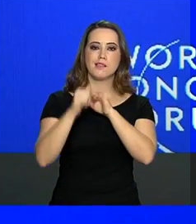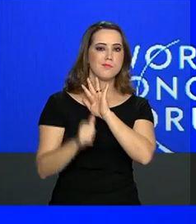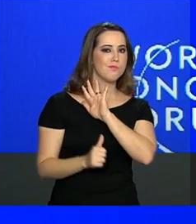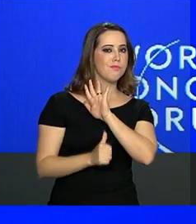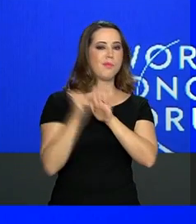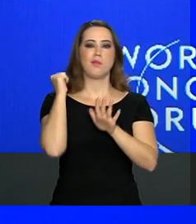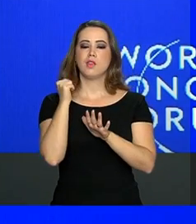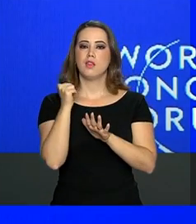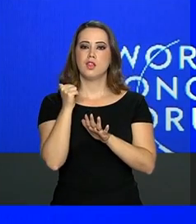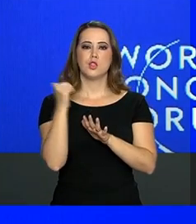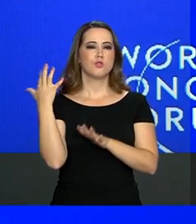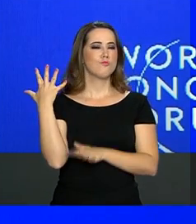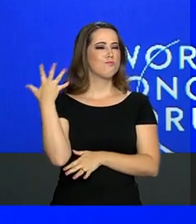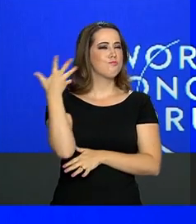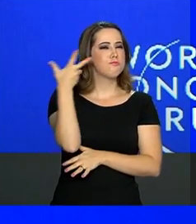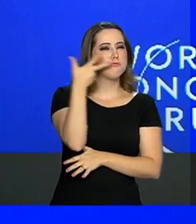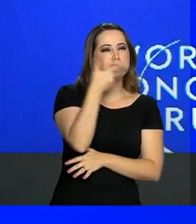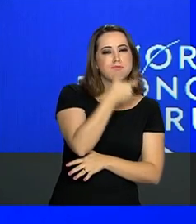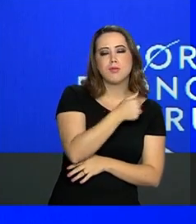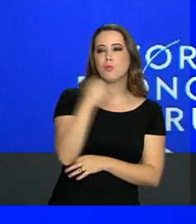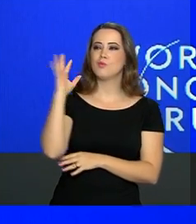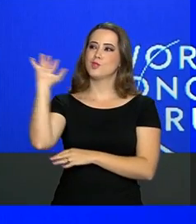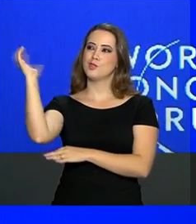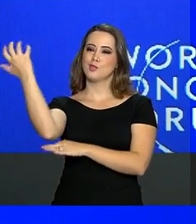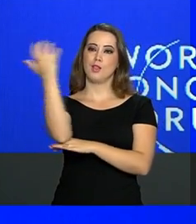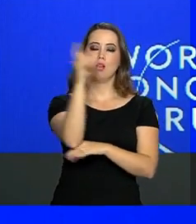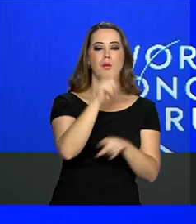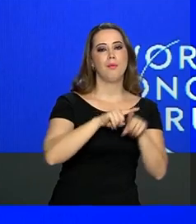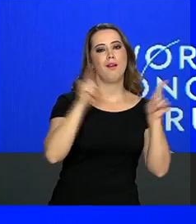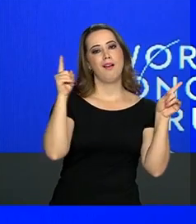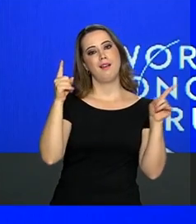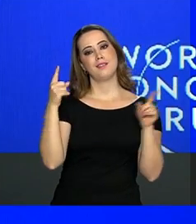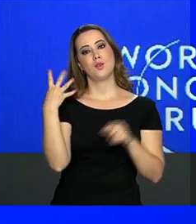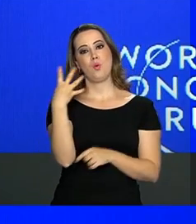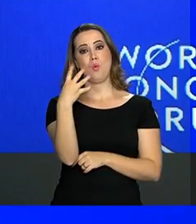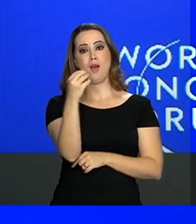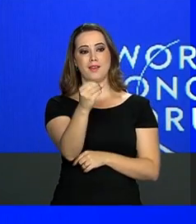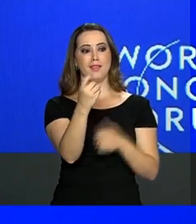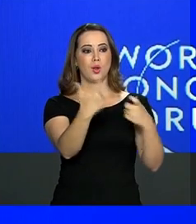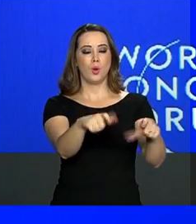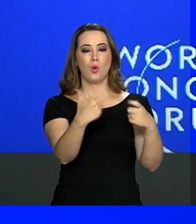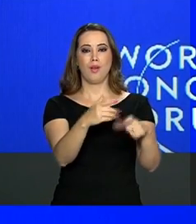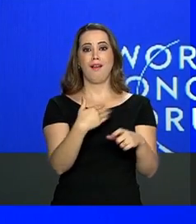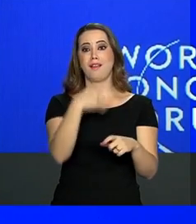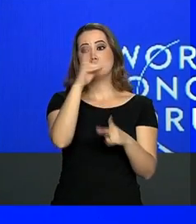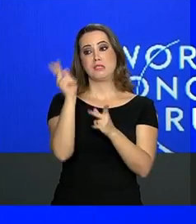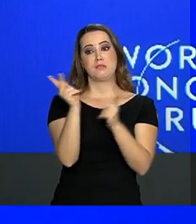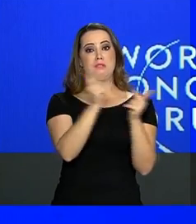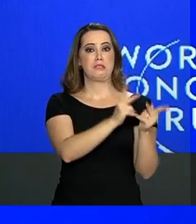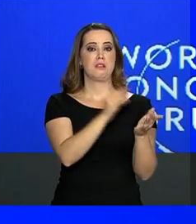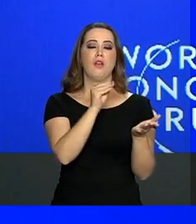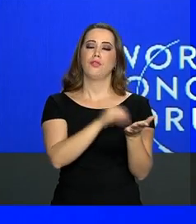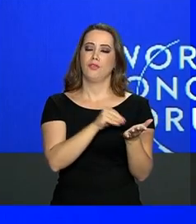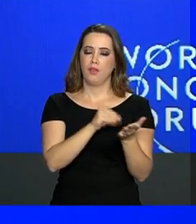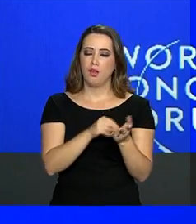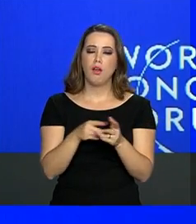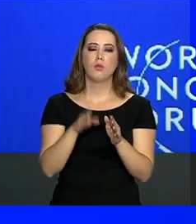primeiros em belezas naturais, mas não estamos entre os 40 destinos turísticos mais visitados do